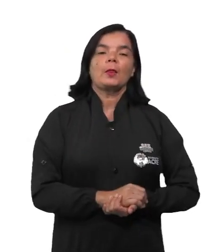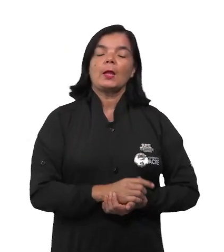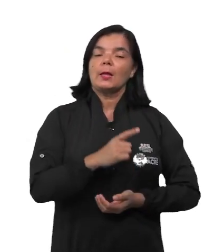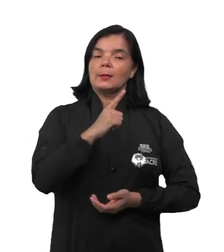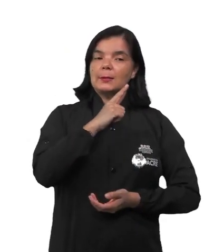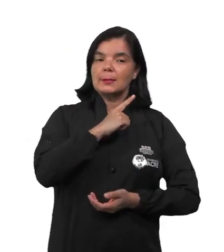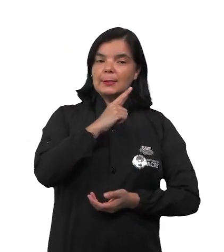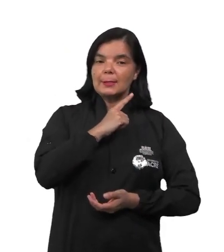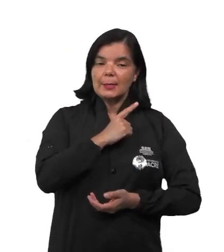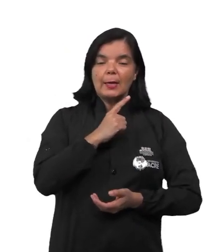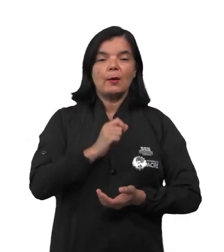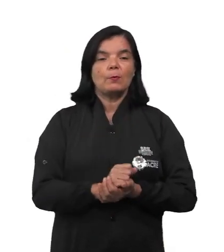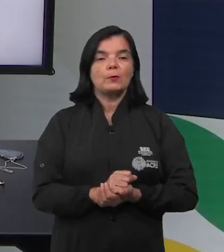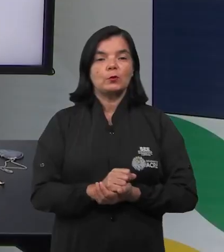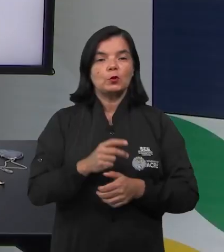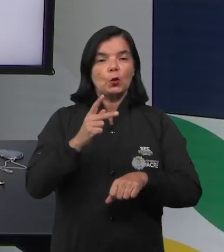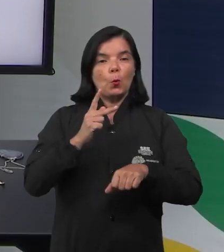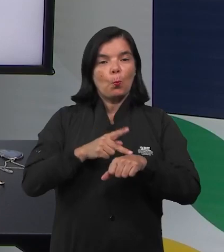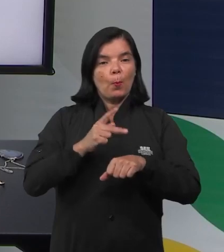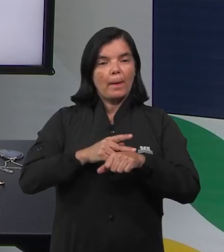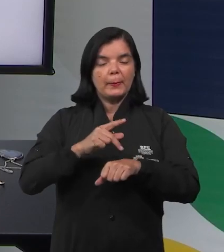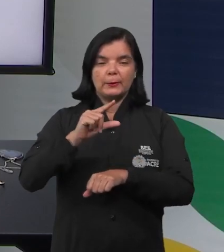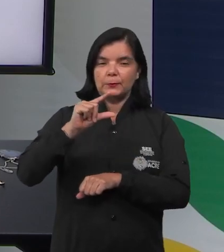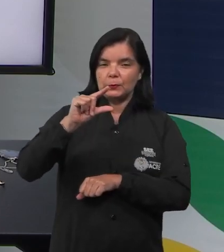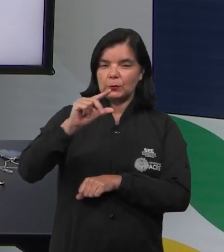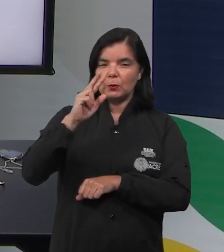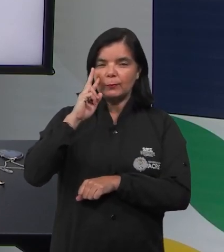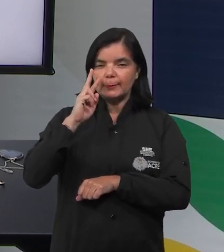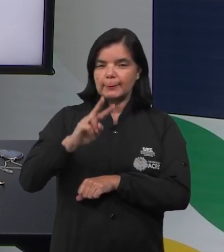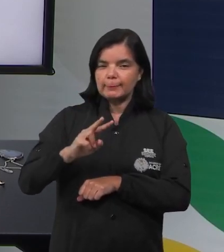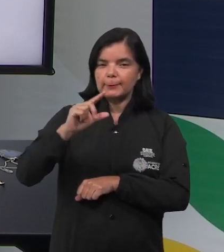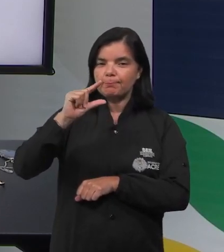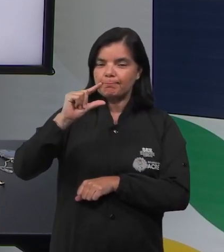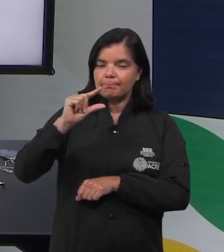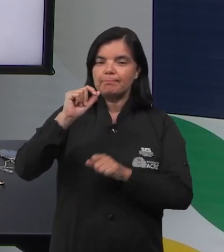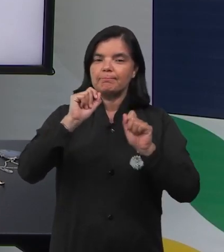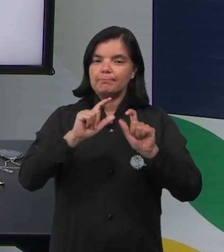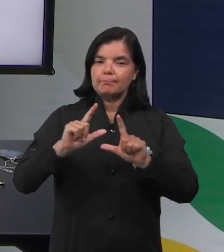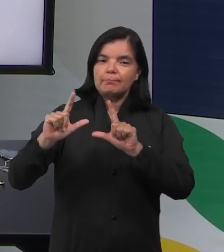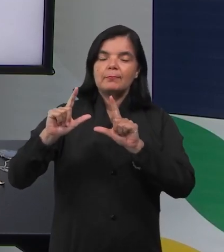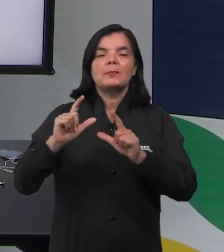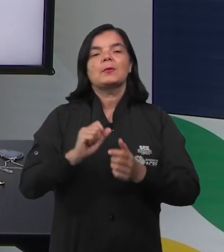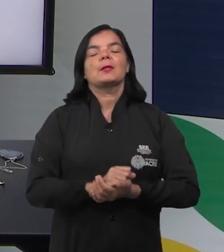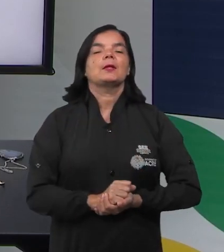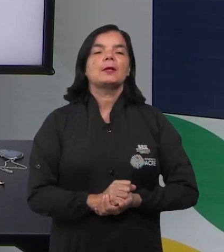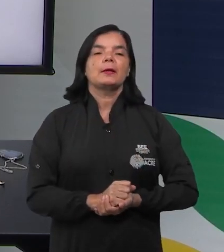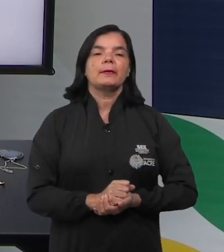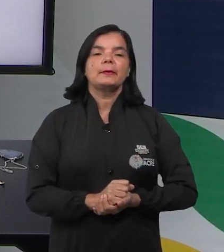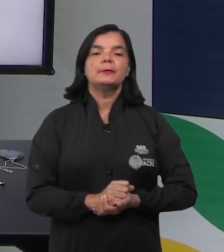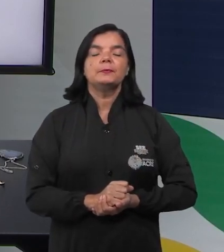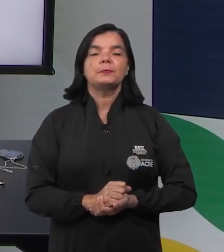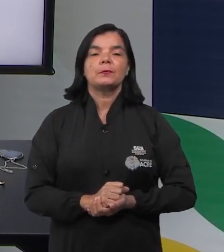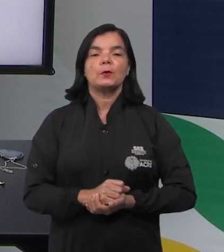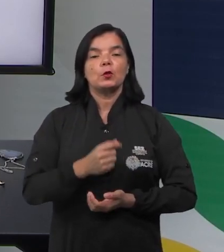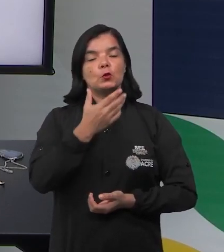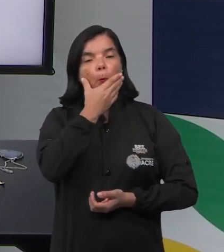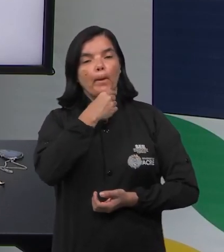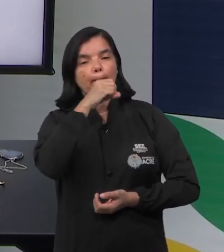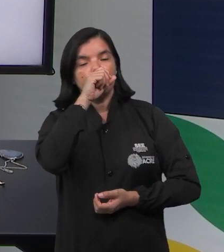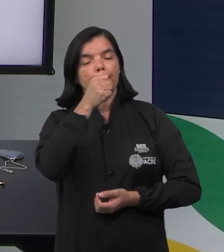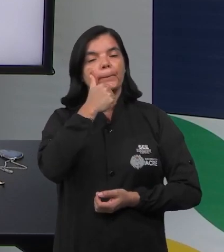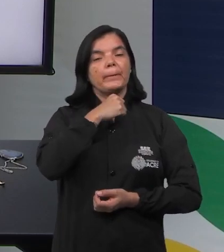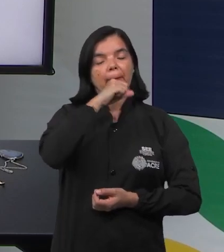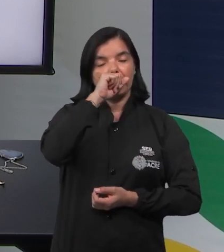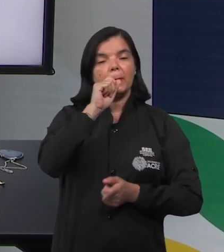nós temos, olha só, uma pedrinha de quartzo, dá uma olhada aí na sua tela, né? Provavelmente seu pai, sua mãe